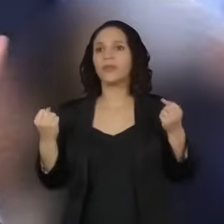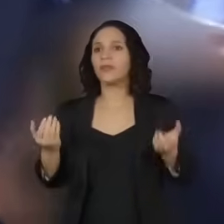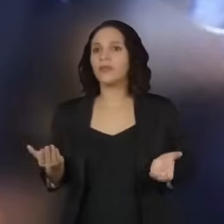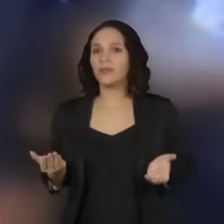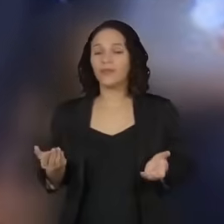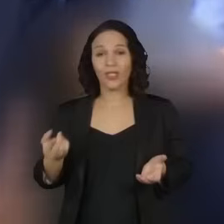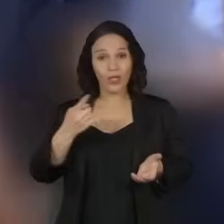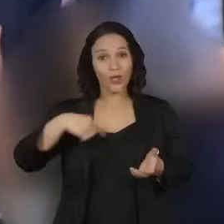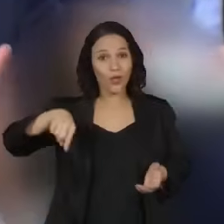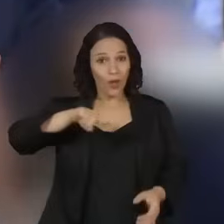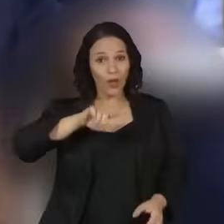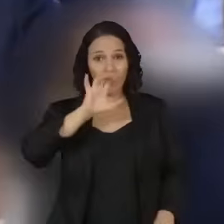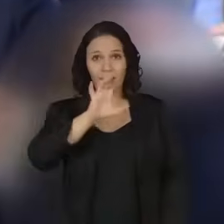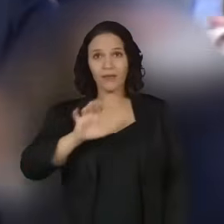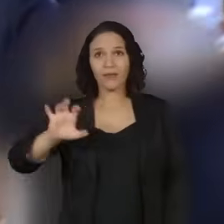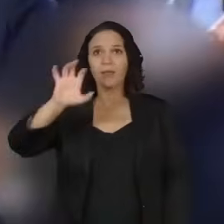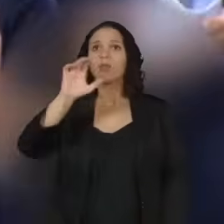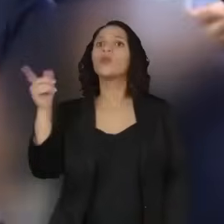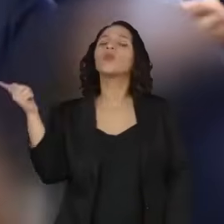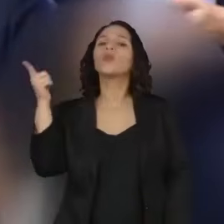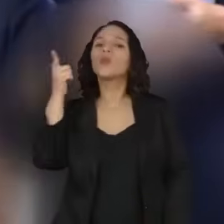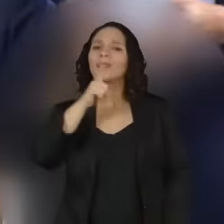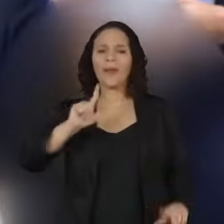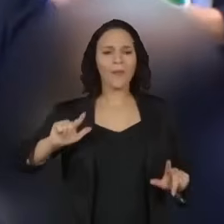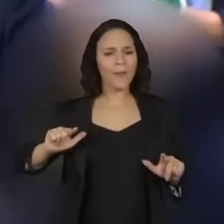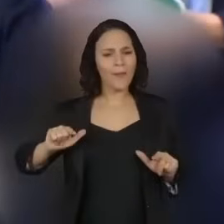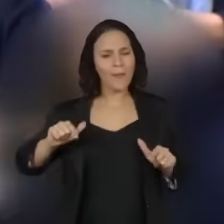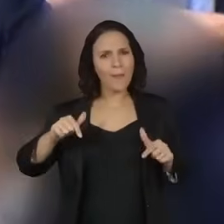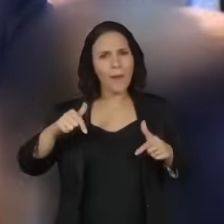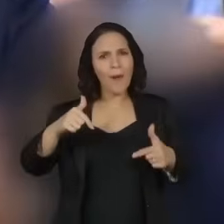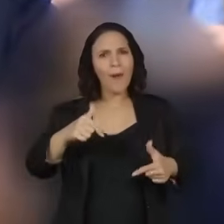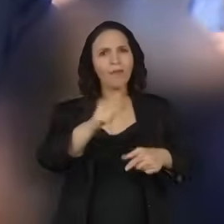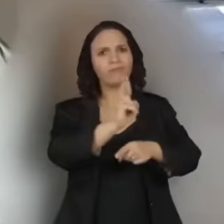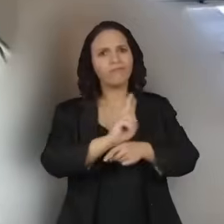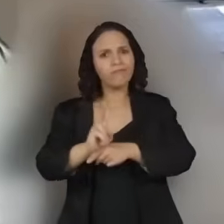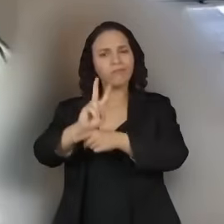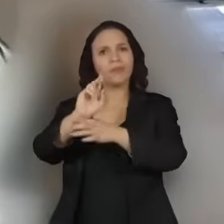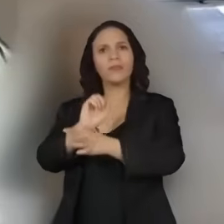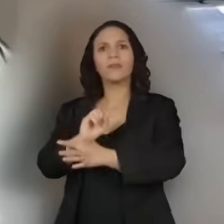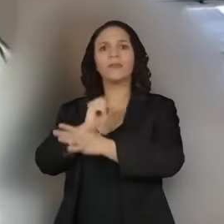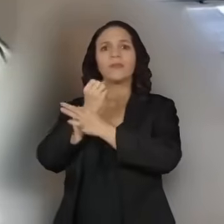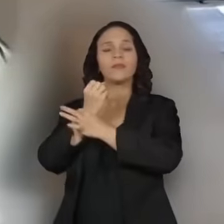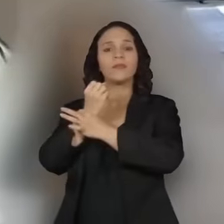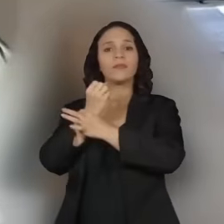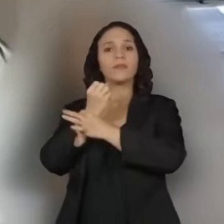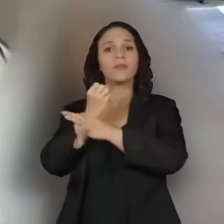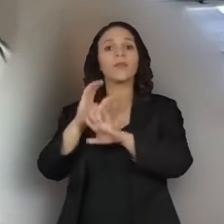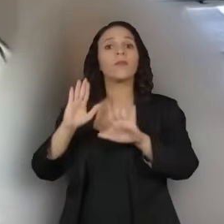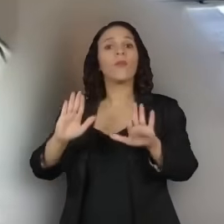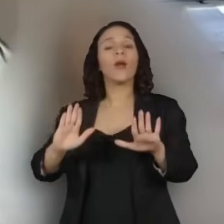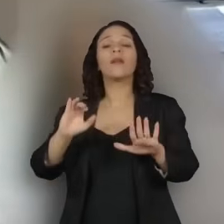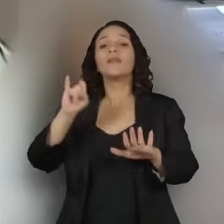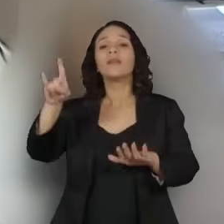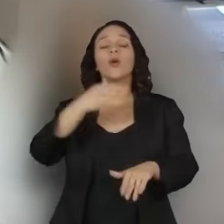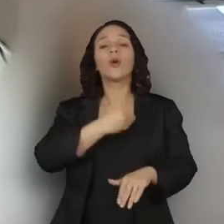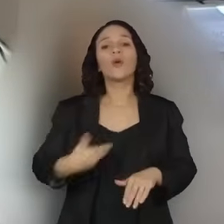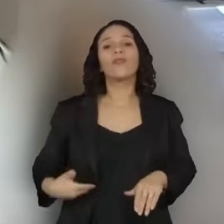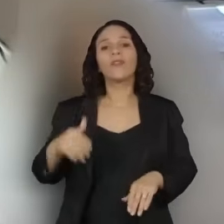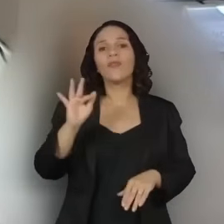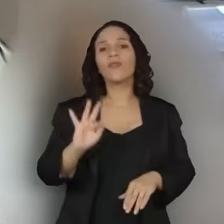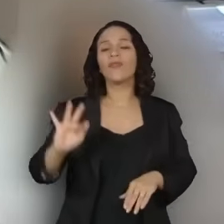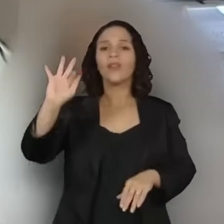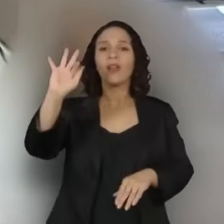nós, estados, consigamos fazer o verdadeiro trabalho da segurança pública se nós não tivermos o poder de